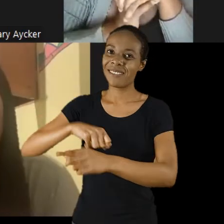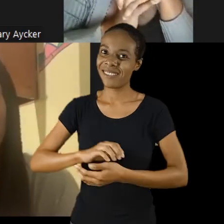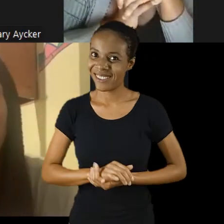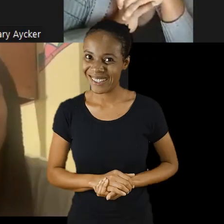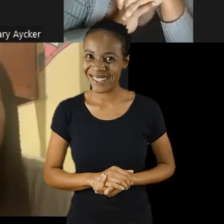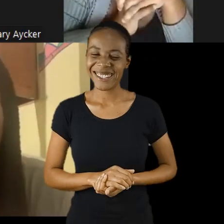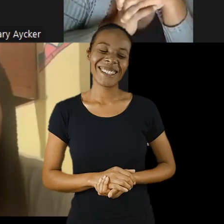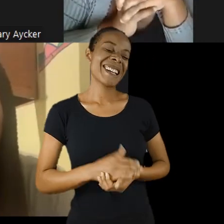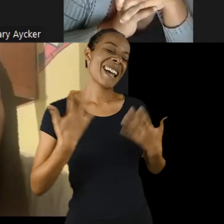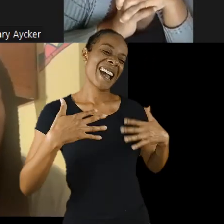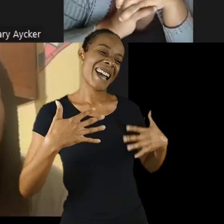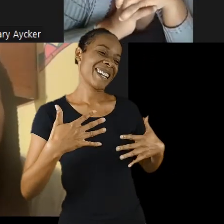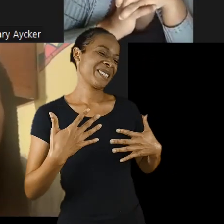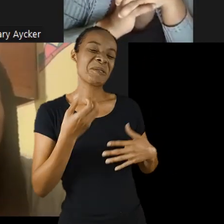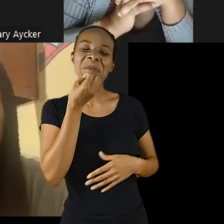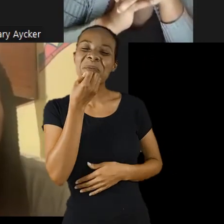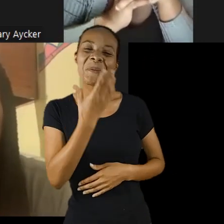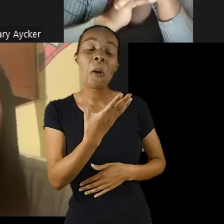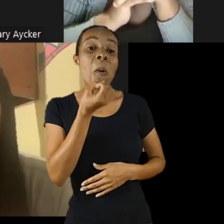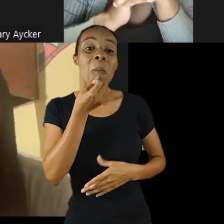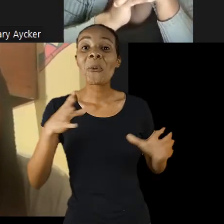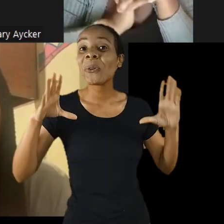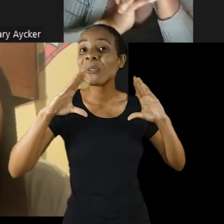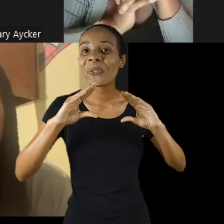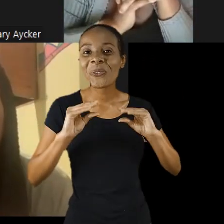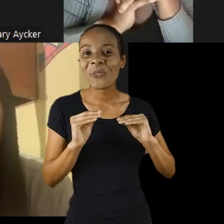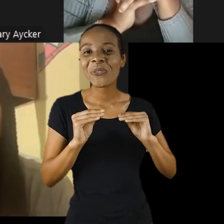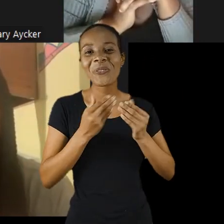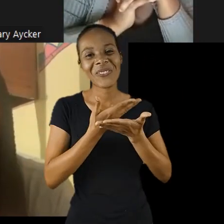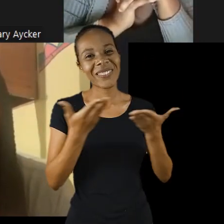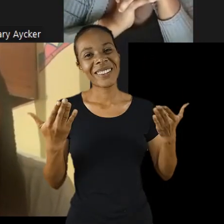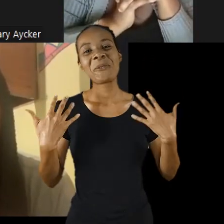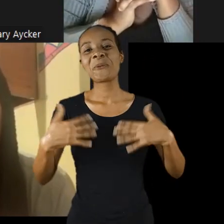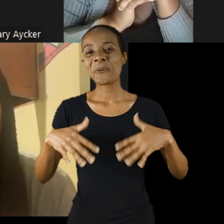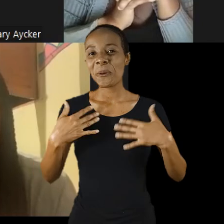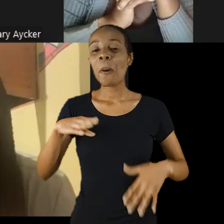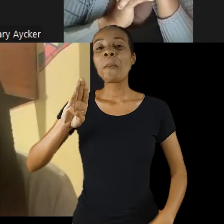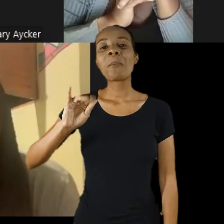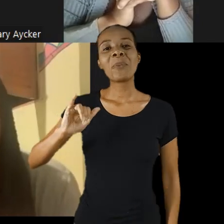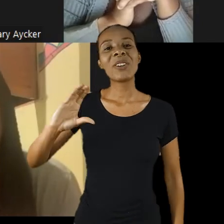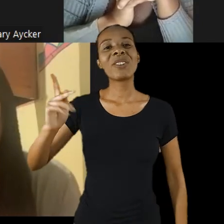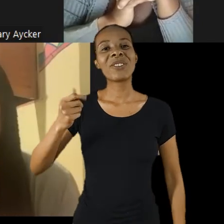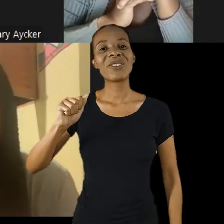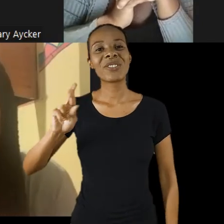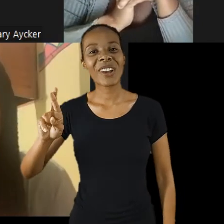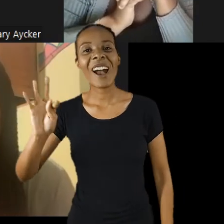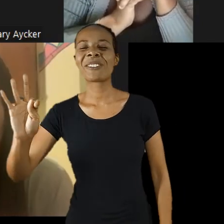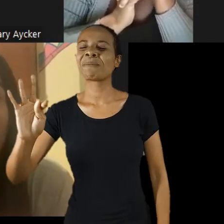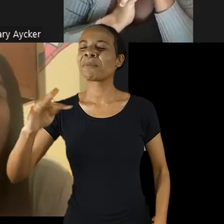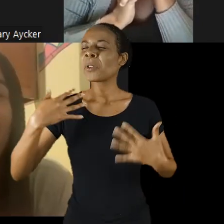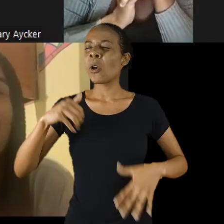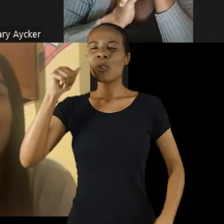Gente, que delícia! Boa noite! Nossa, Bicharte, que mulher maravilhosa, que